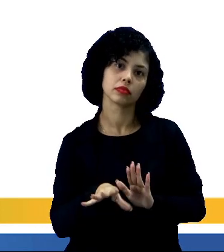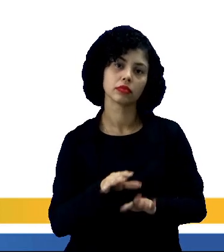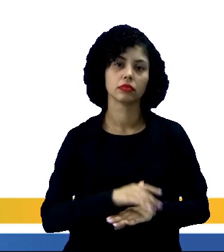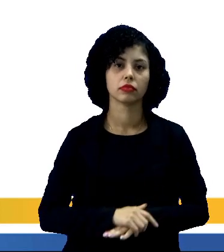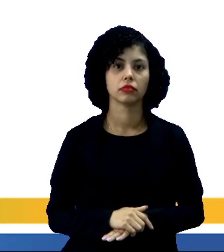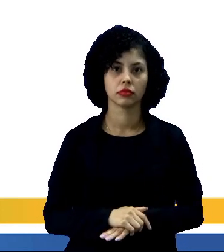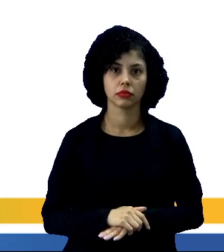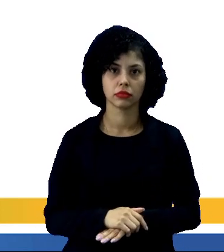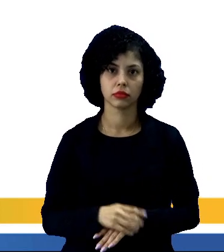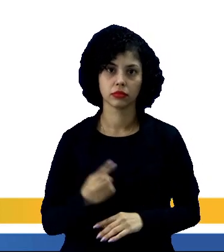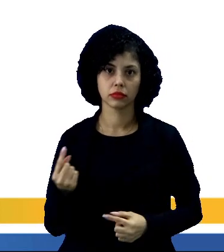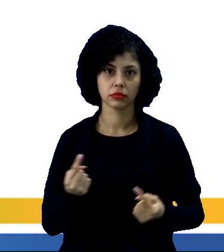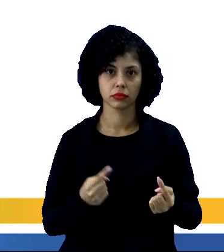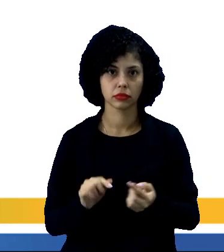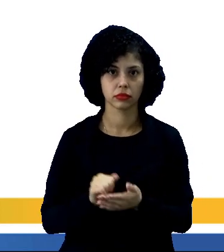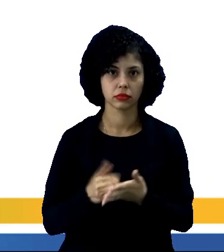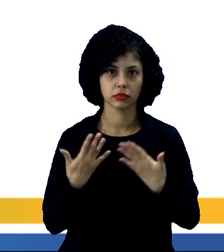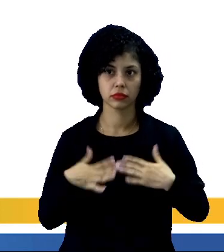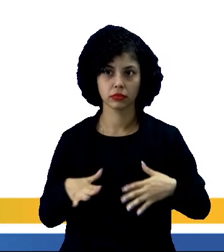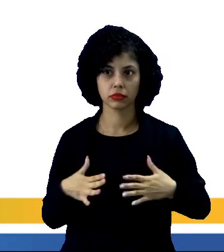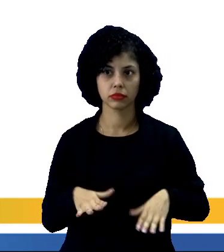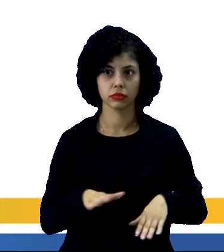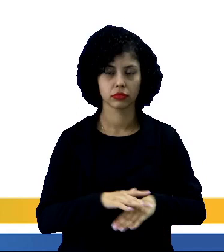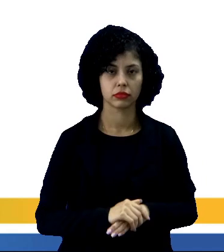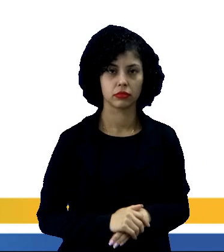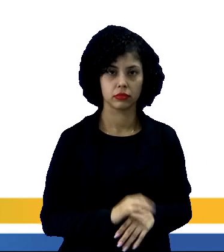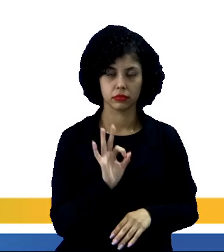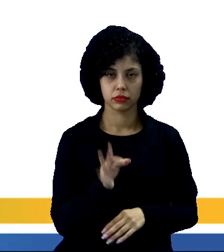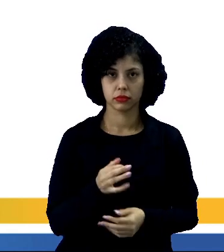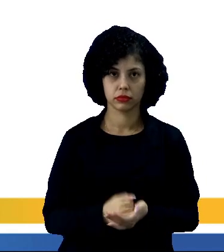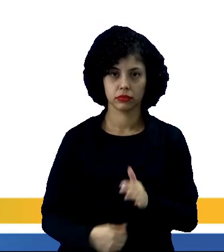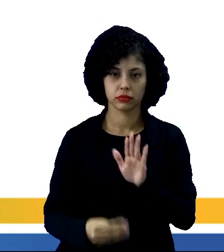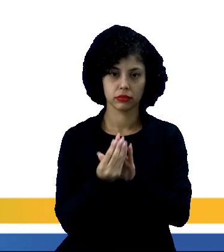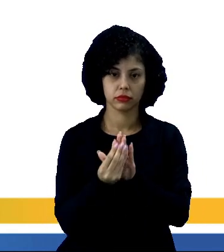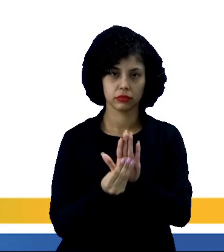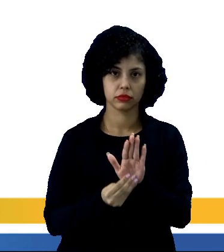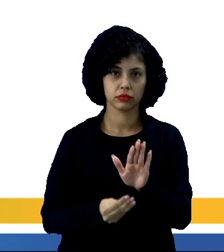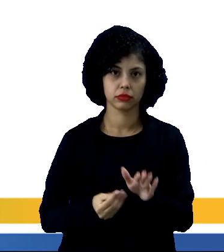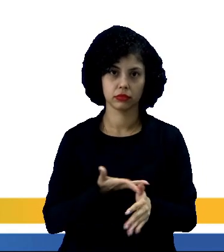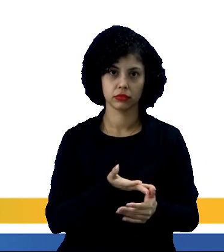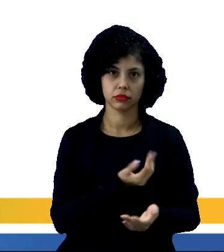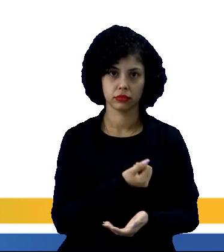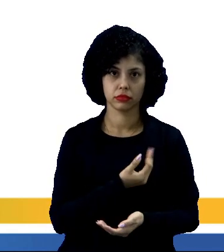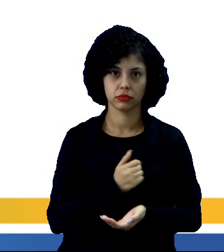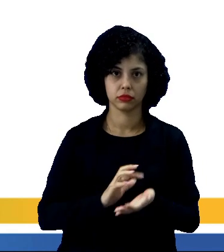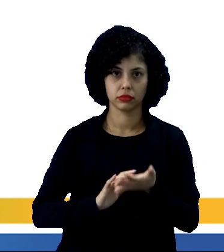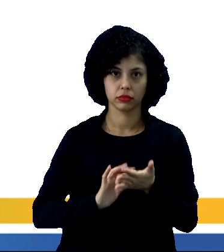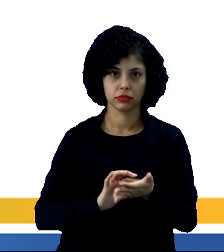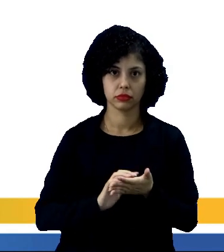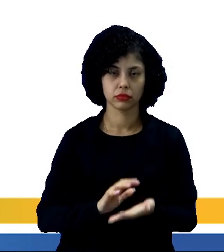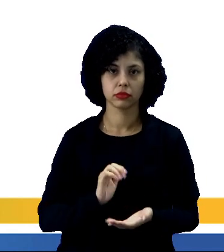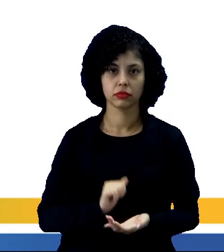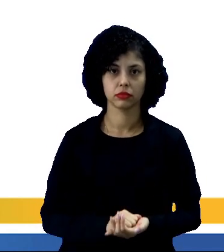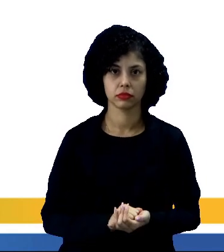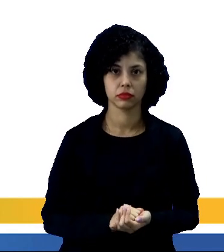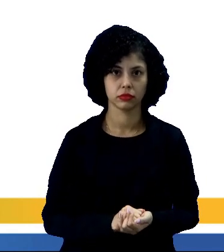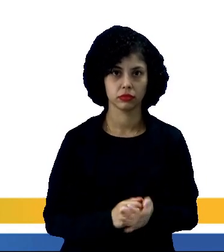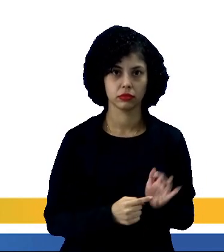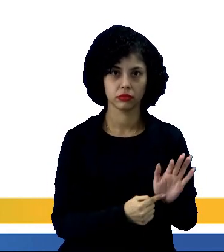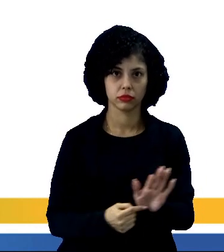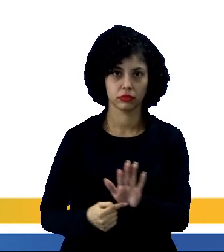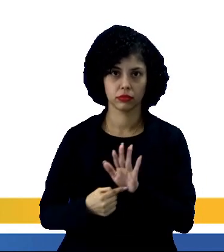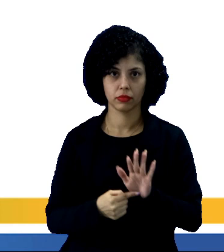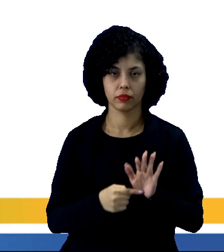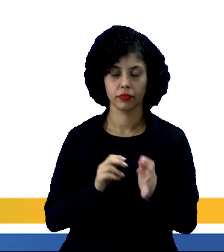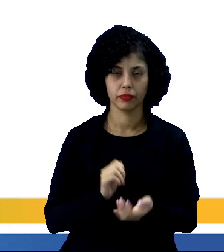transmiti-los, né, de uma forma mais tranquila, certo? Os dados numéricos binários digitais, né, são a representação dos